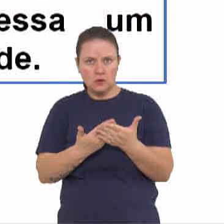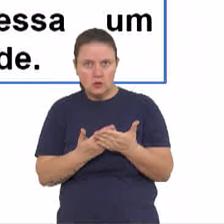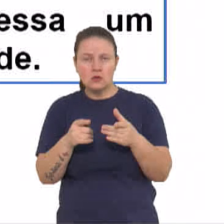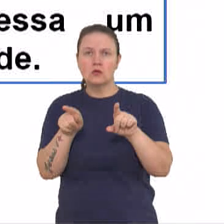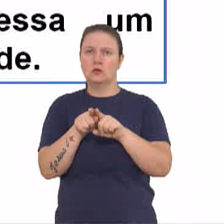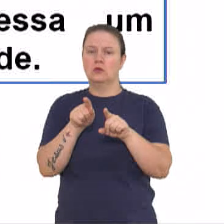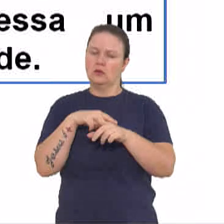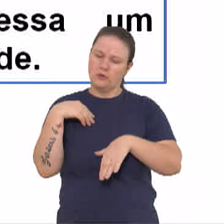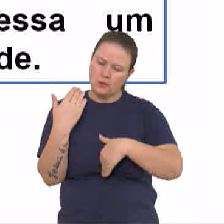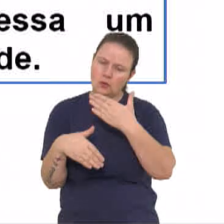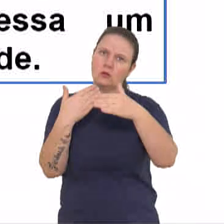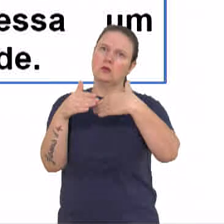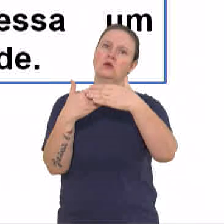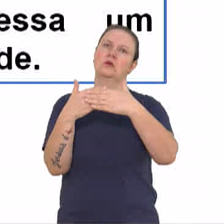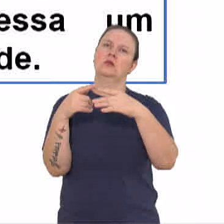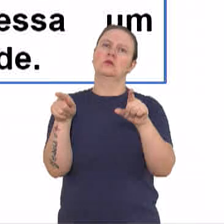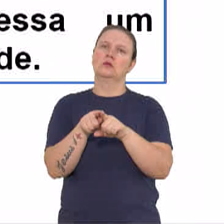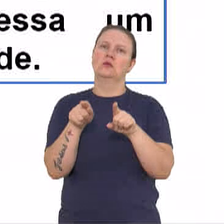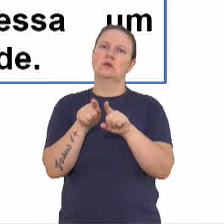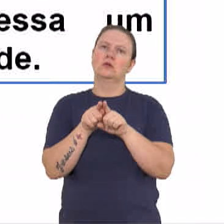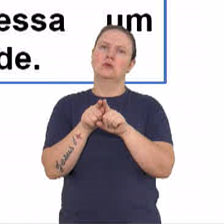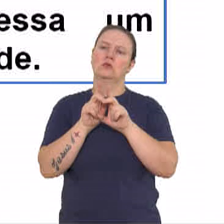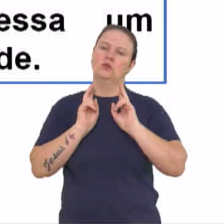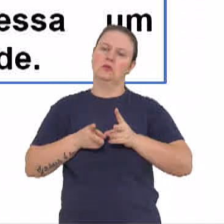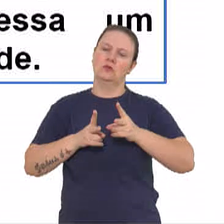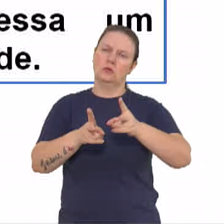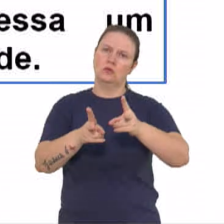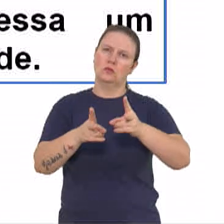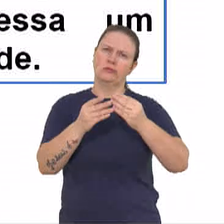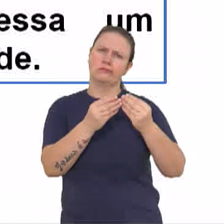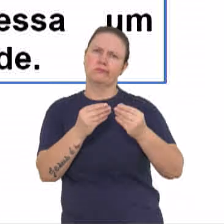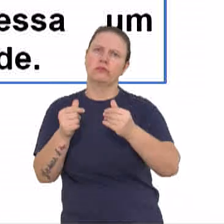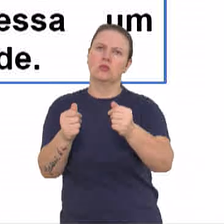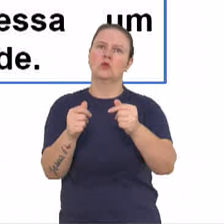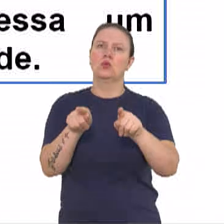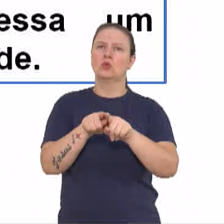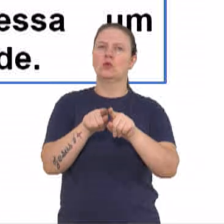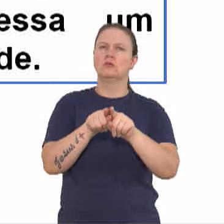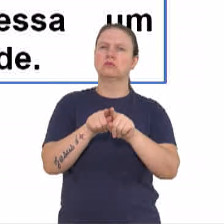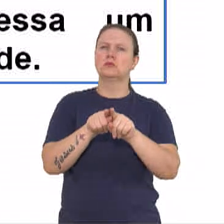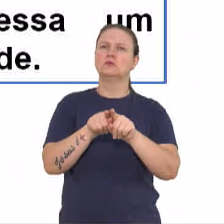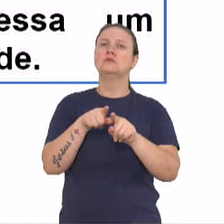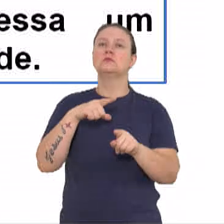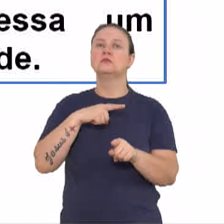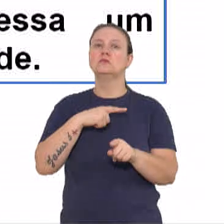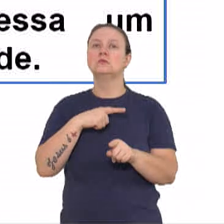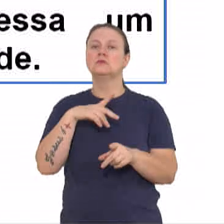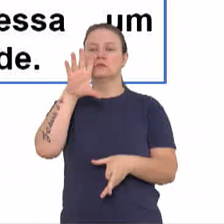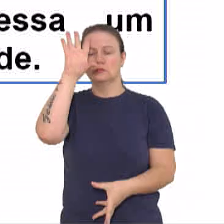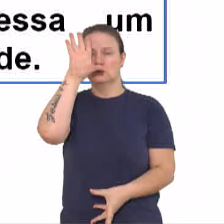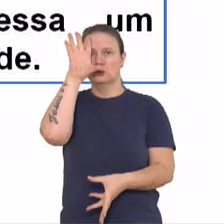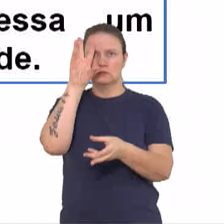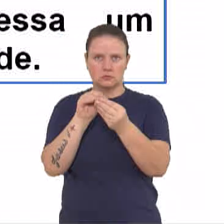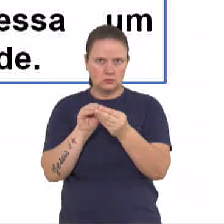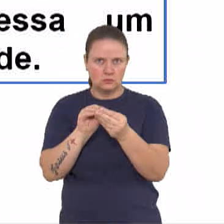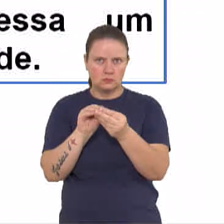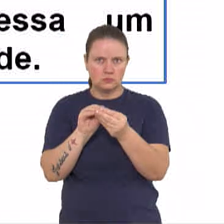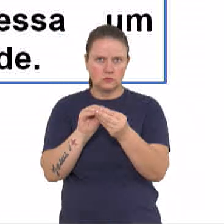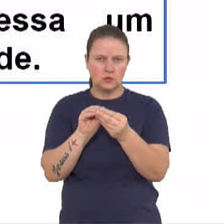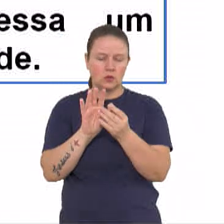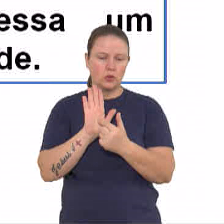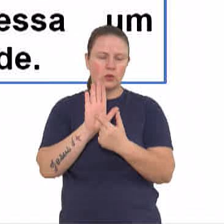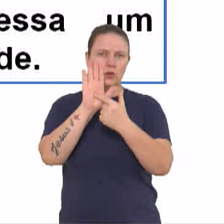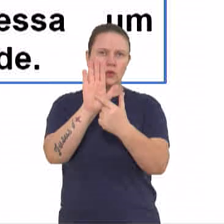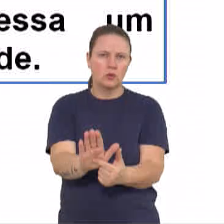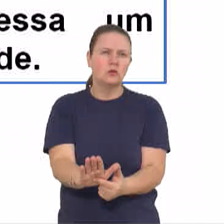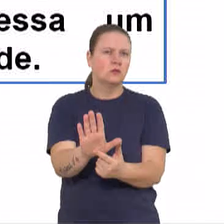o processo expressa a permanência da substância. Sob a perspectiva hegeliana, ao compreender o devir, Heráclito expressa